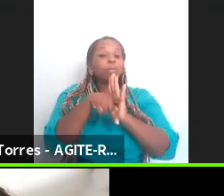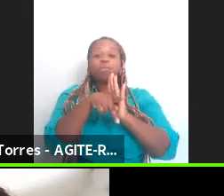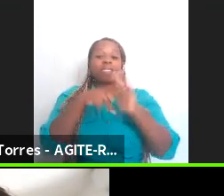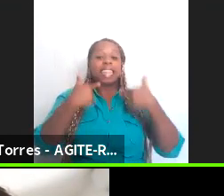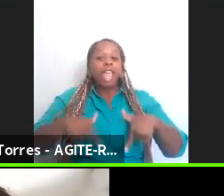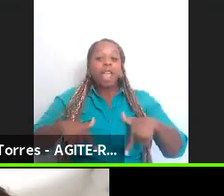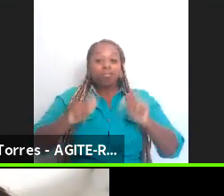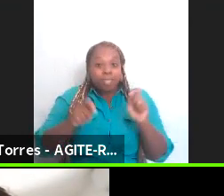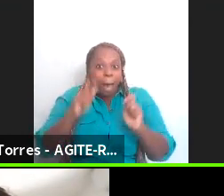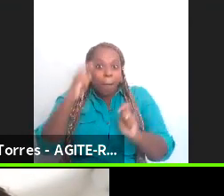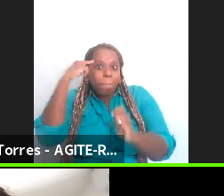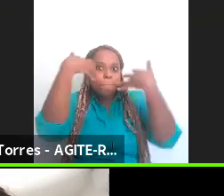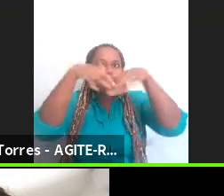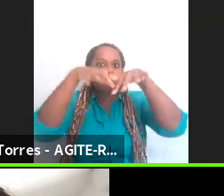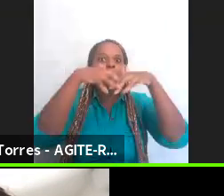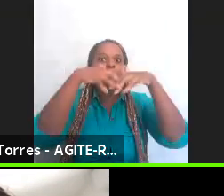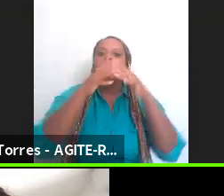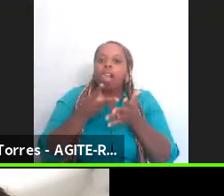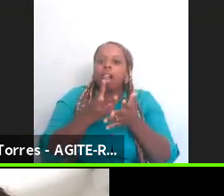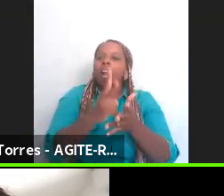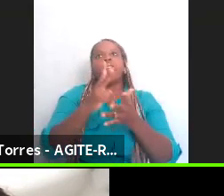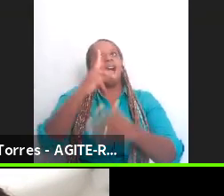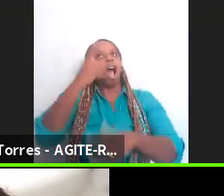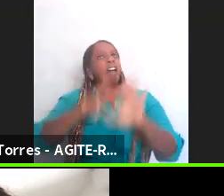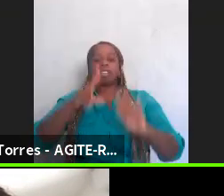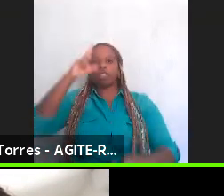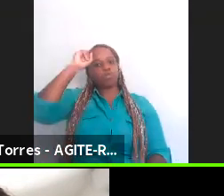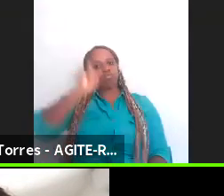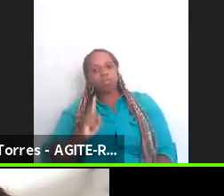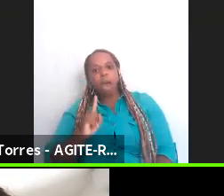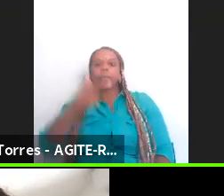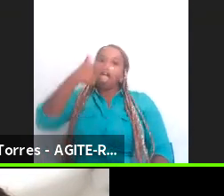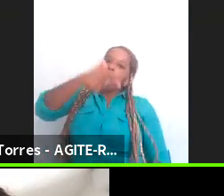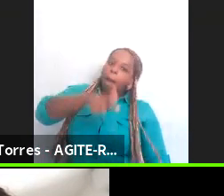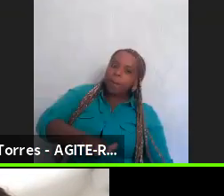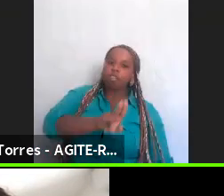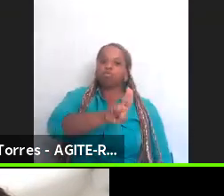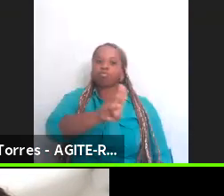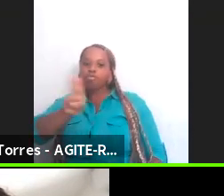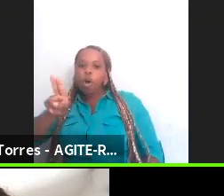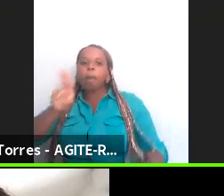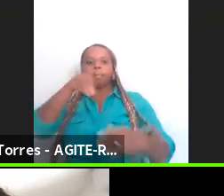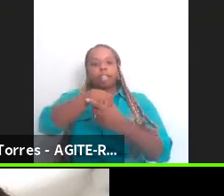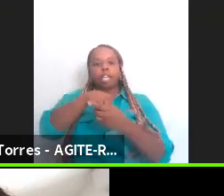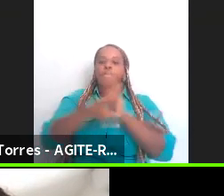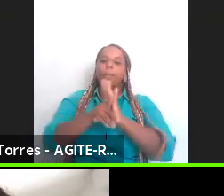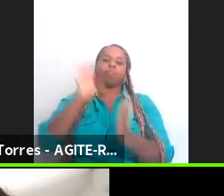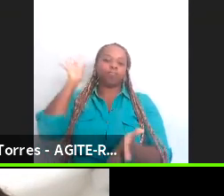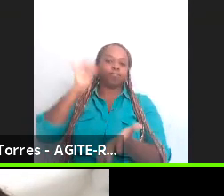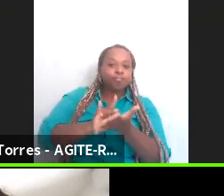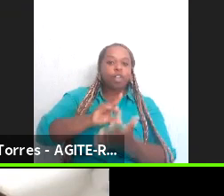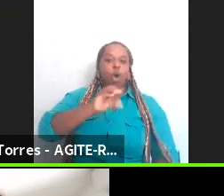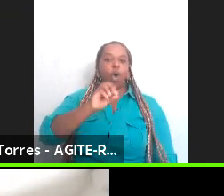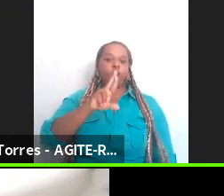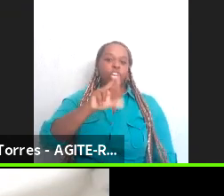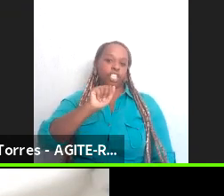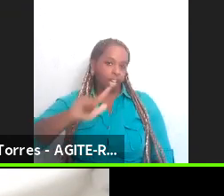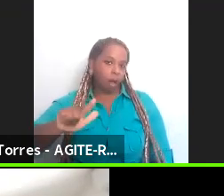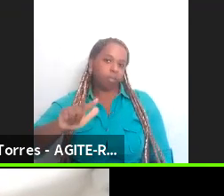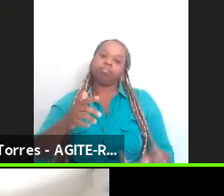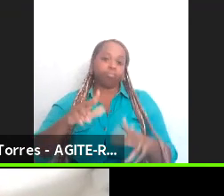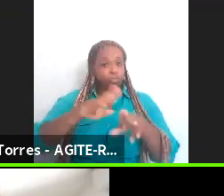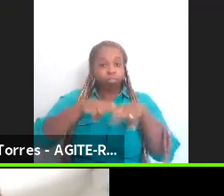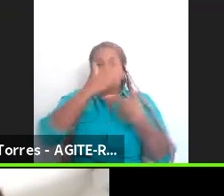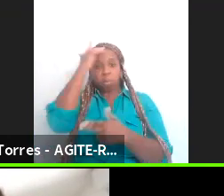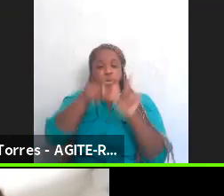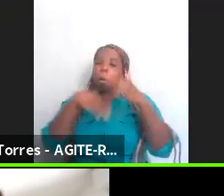seguir adiante. E às vezes você não sabe mesmo, você simplesmente repete o nome na língua original para o seu público não perder